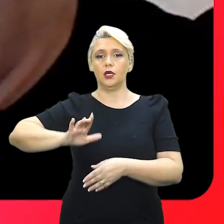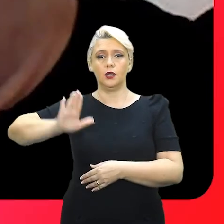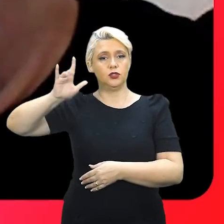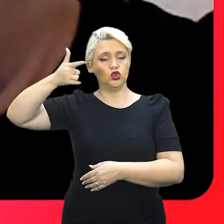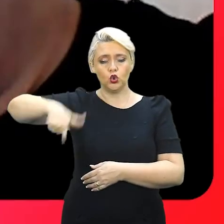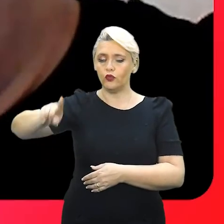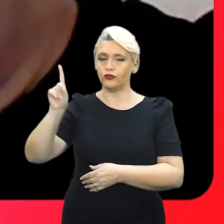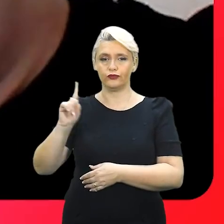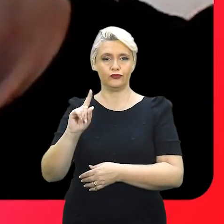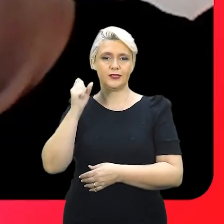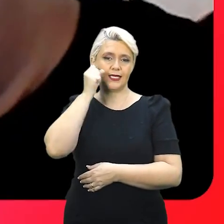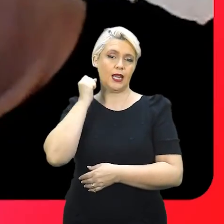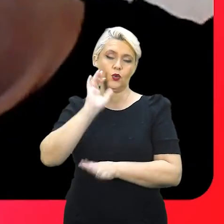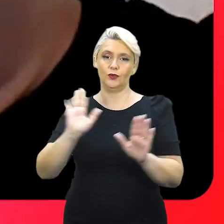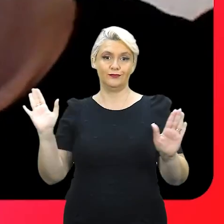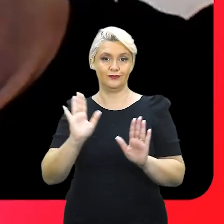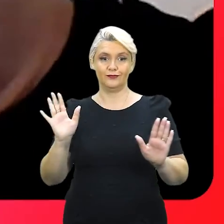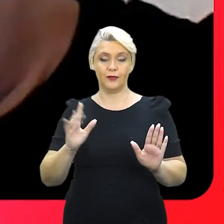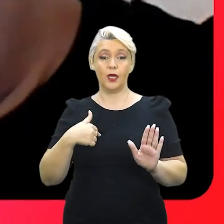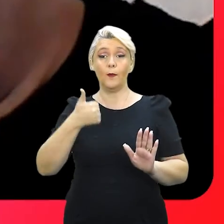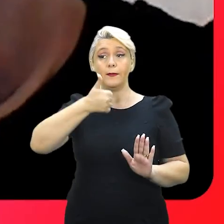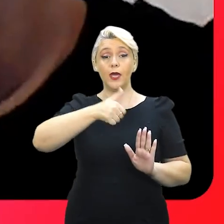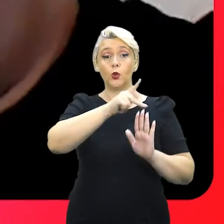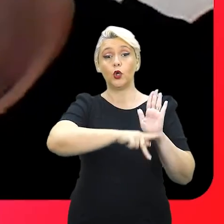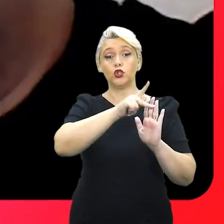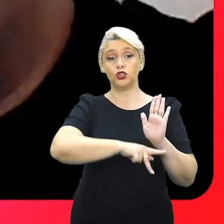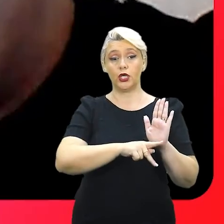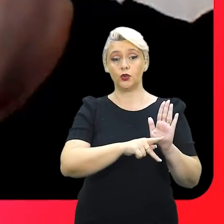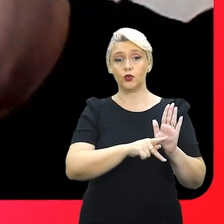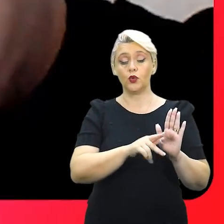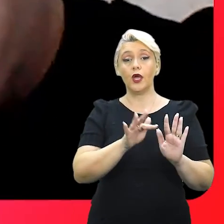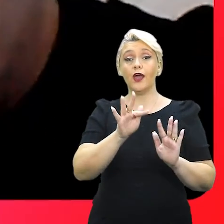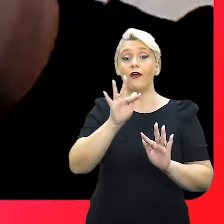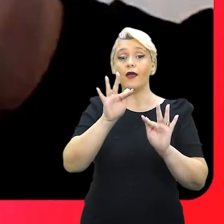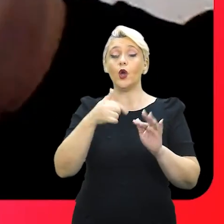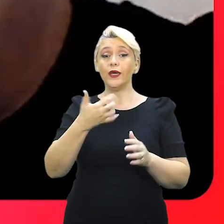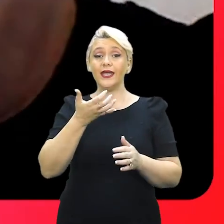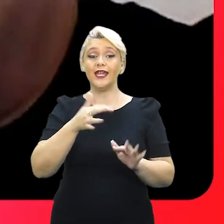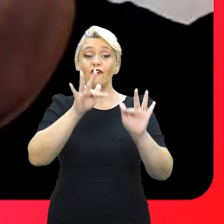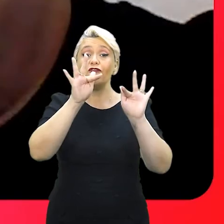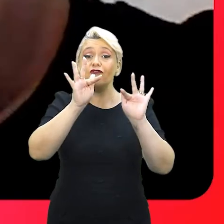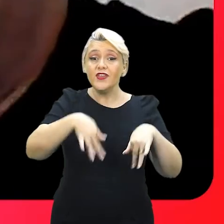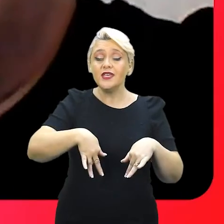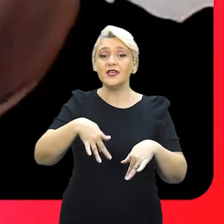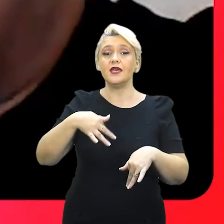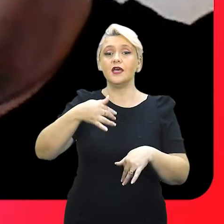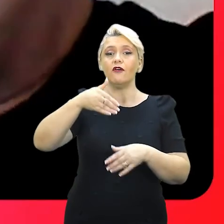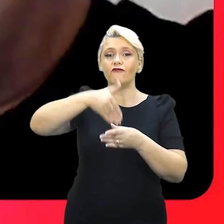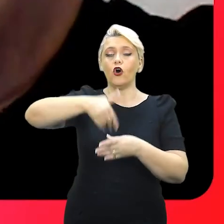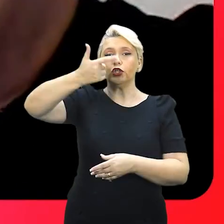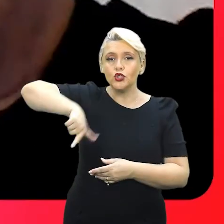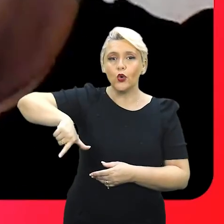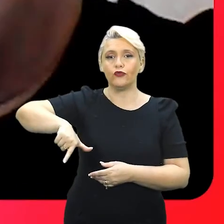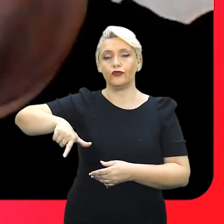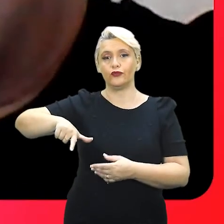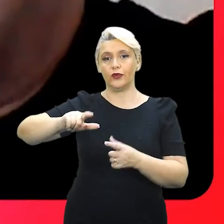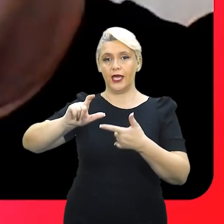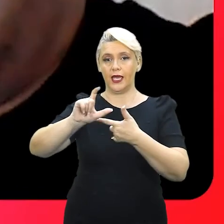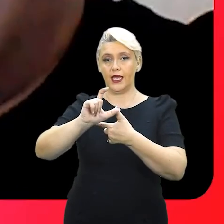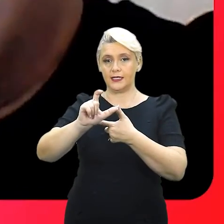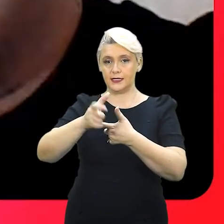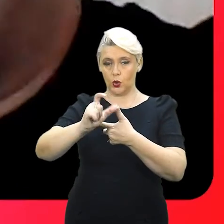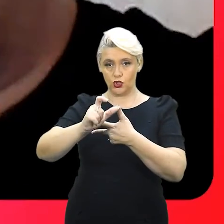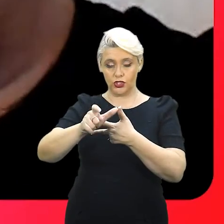candidato à reeleição. O meu primeiro projeto foi o fim da reeleição no Executivo. Como eu sou contra